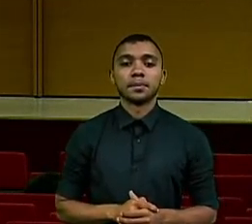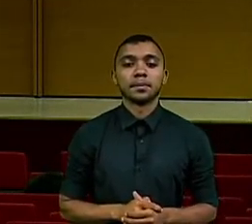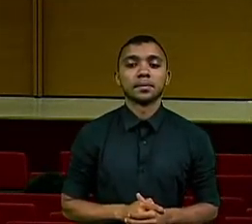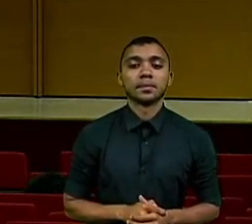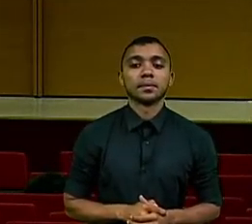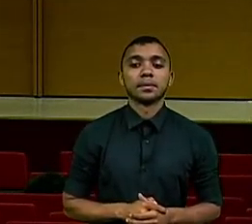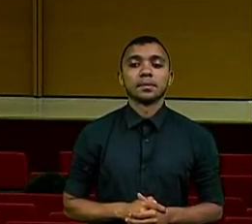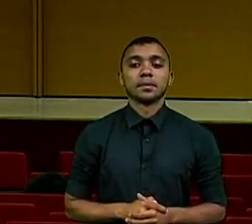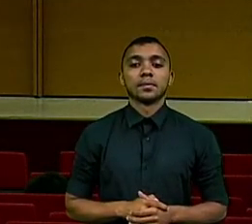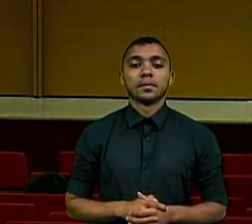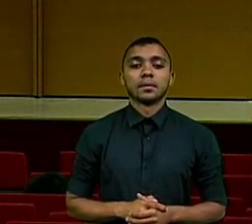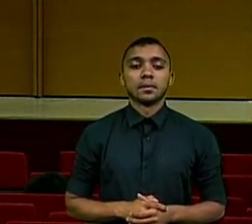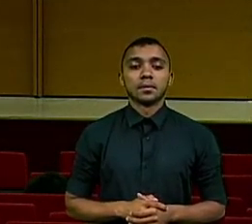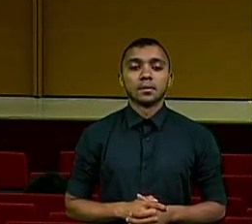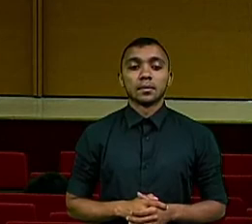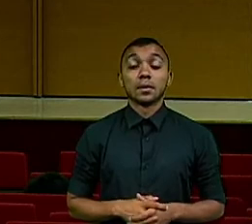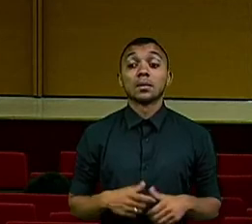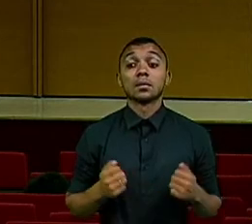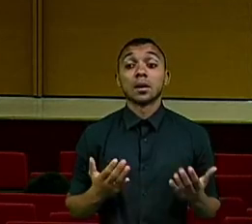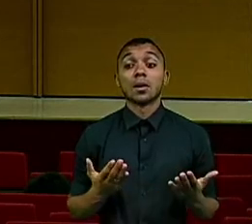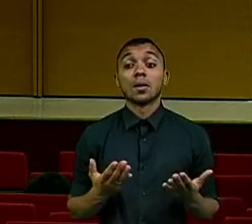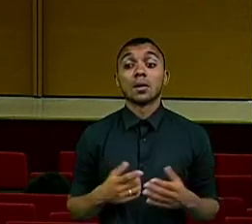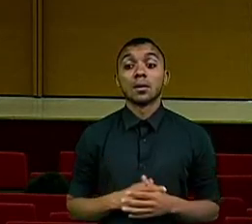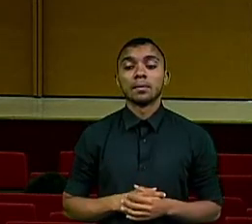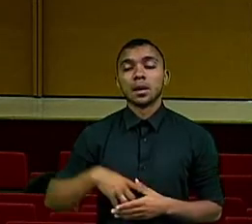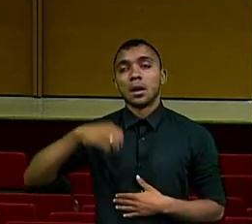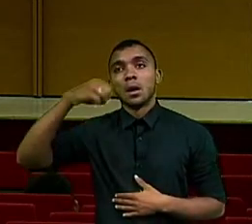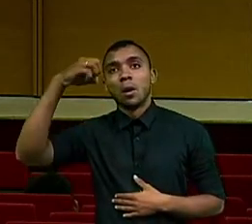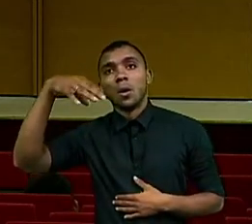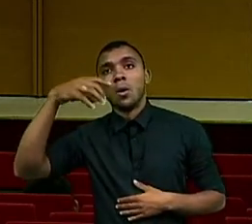Quais são as ondas transversais luz